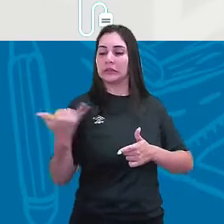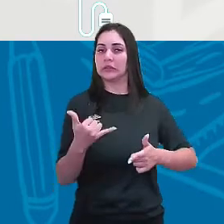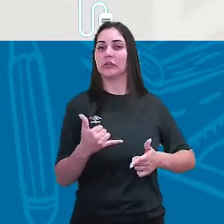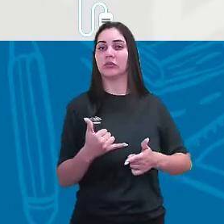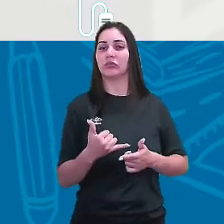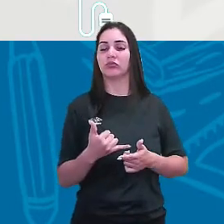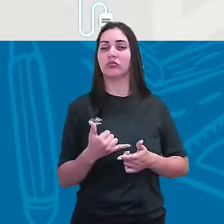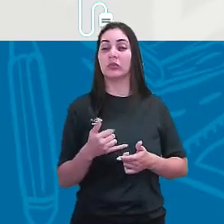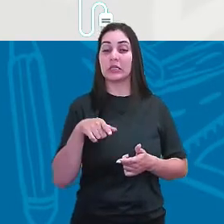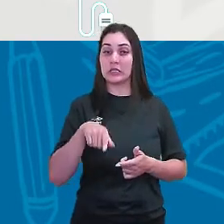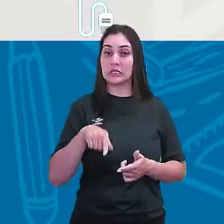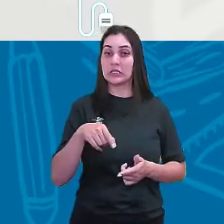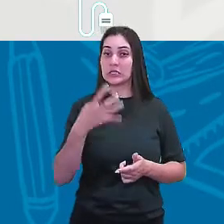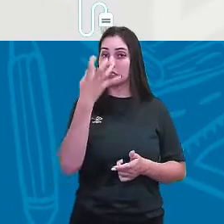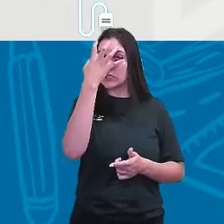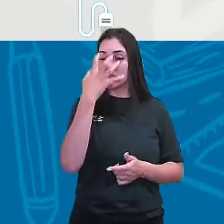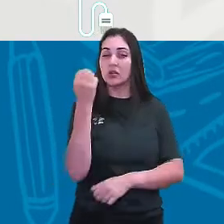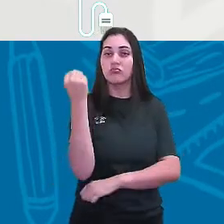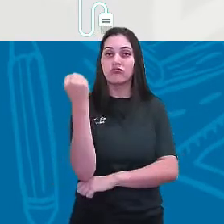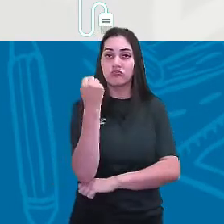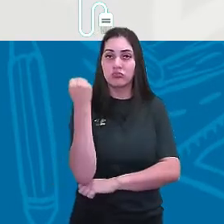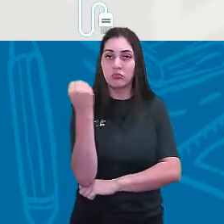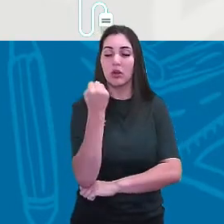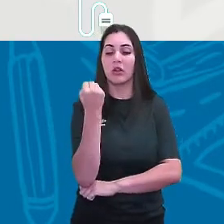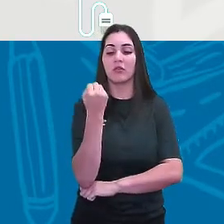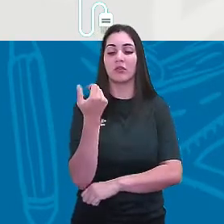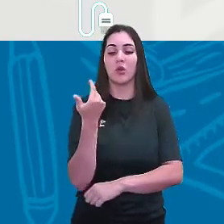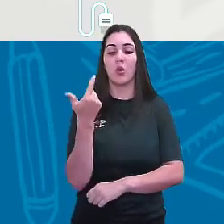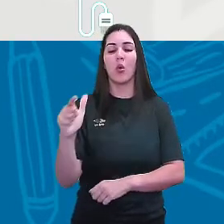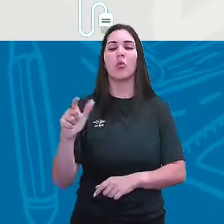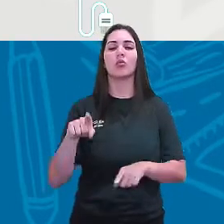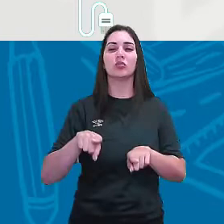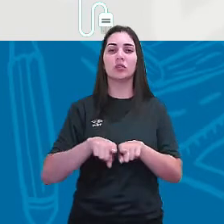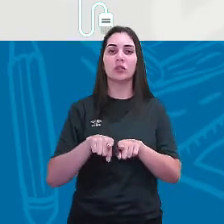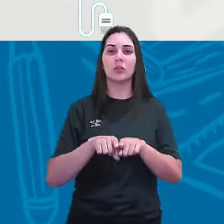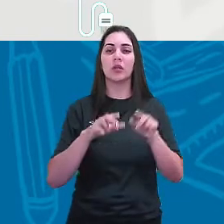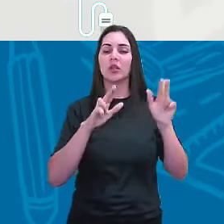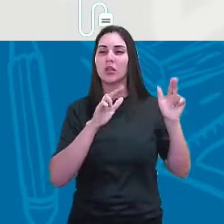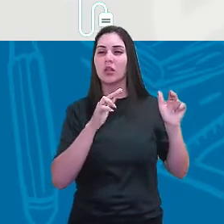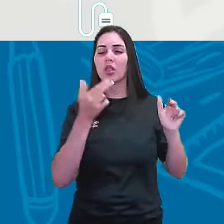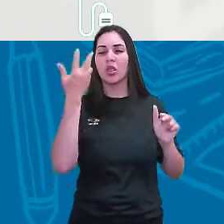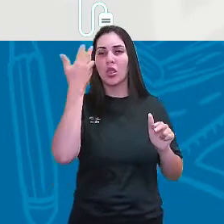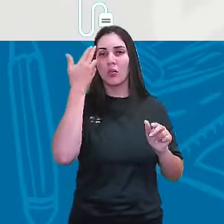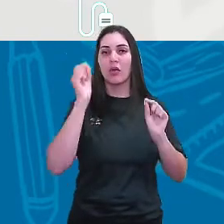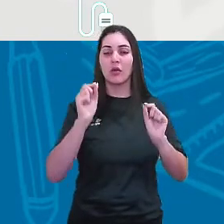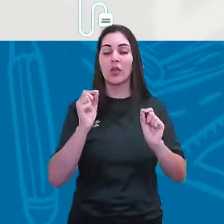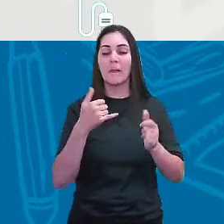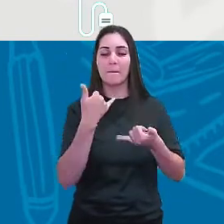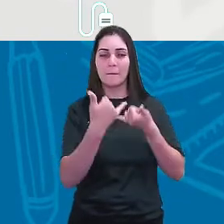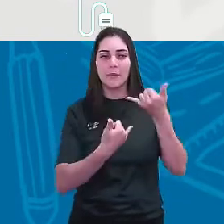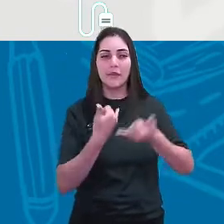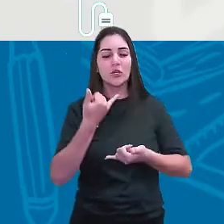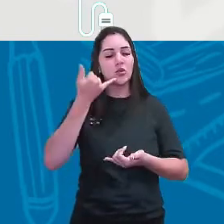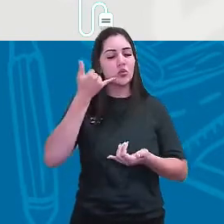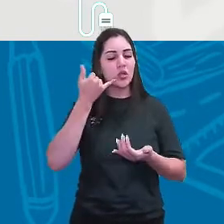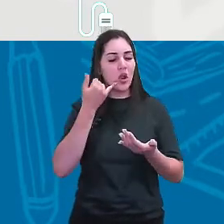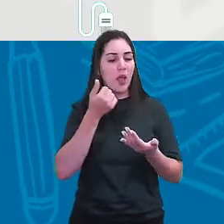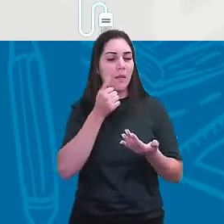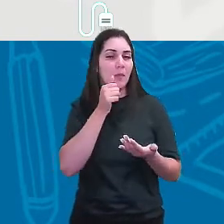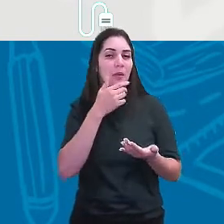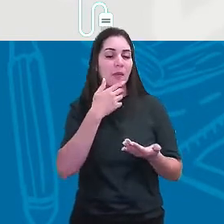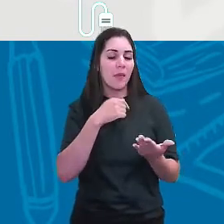aí, e isso é muito sério, muito grave. Outra situação muito comum é que vocês estão lá brincando com o celular do papai e da mamãe em